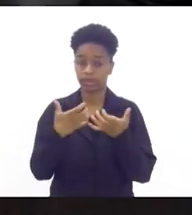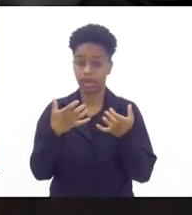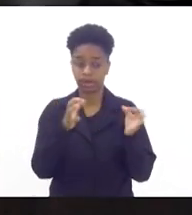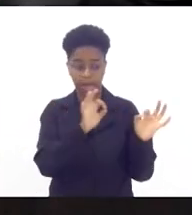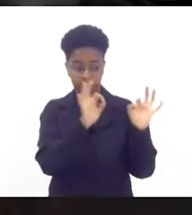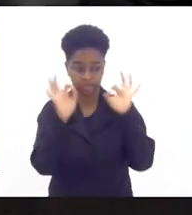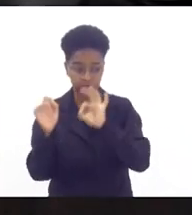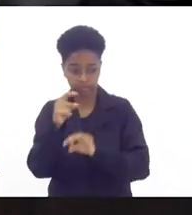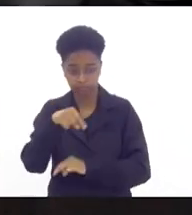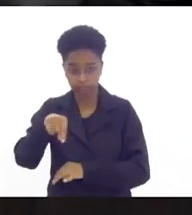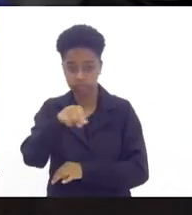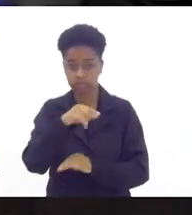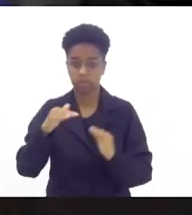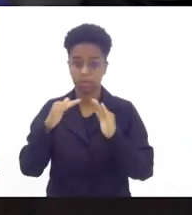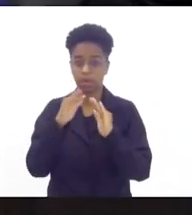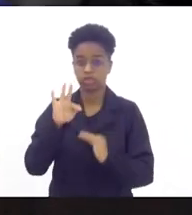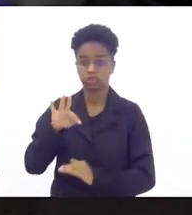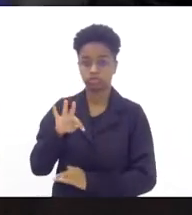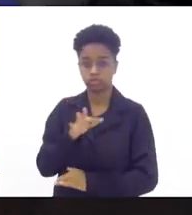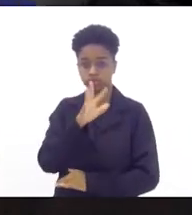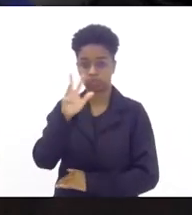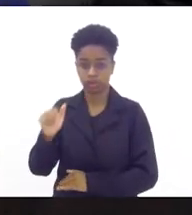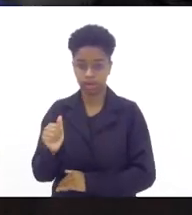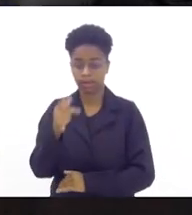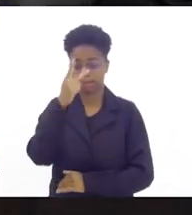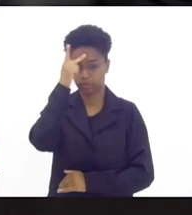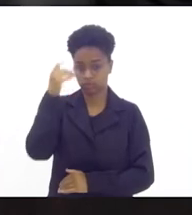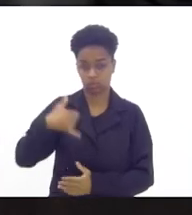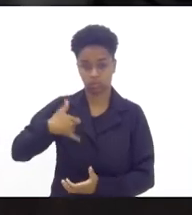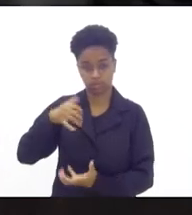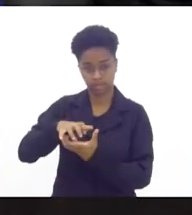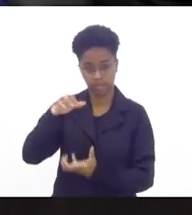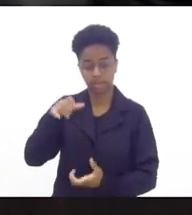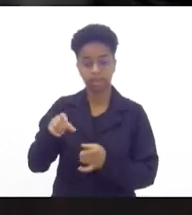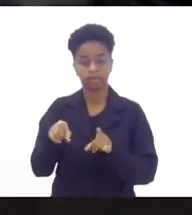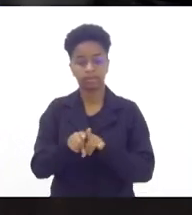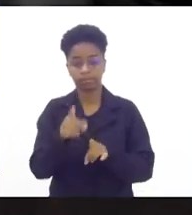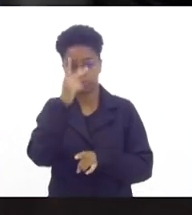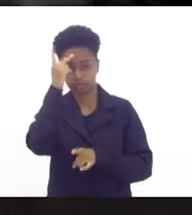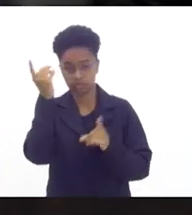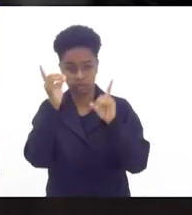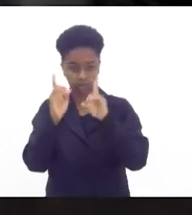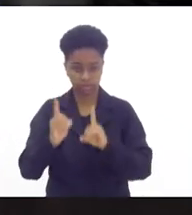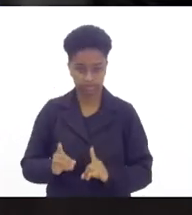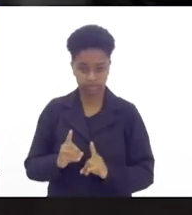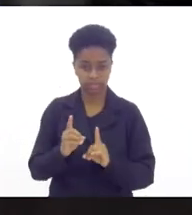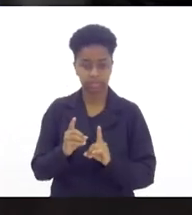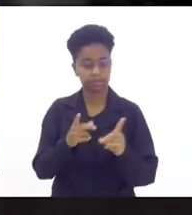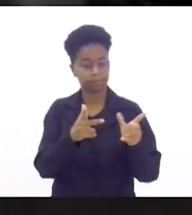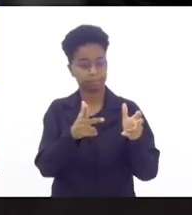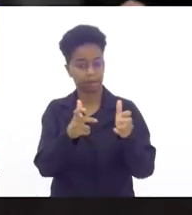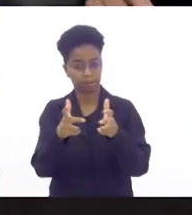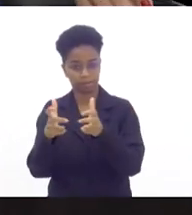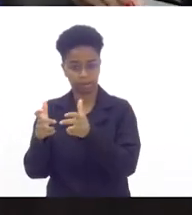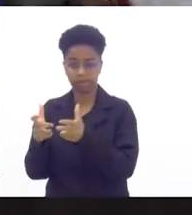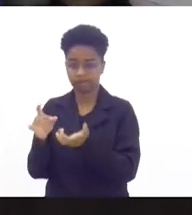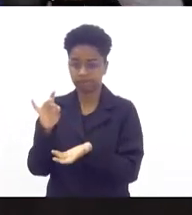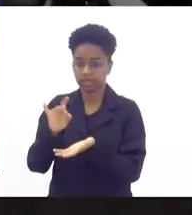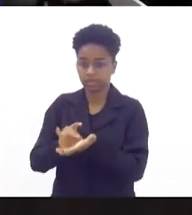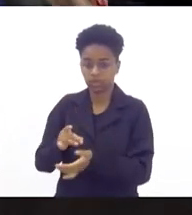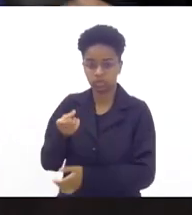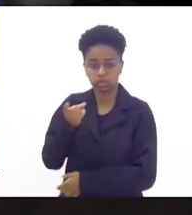cidadão da Tijuca pessoas idosas pessoas com deficiência que experimentam na